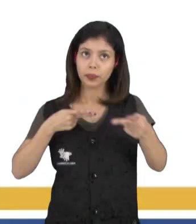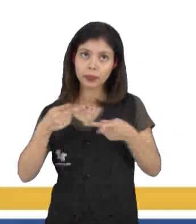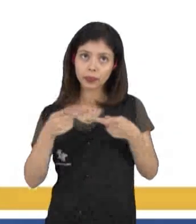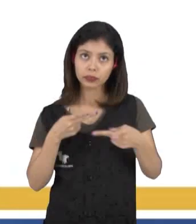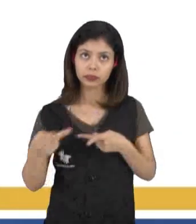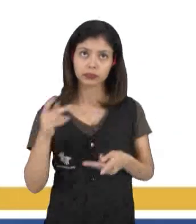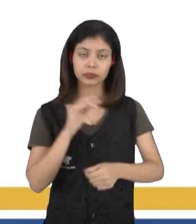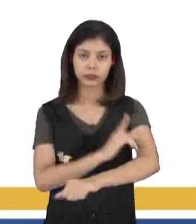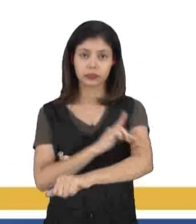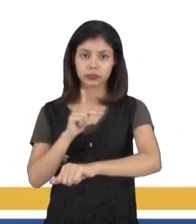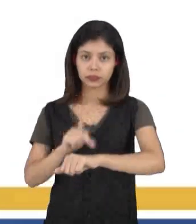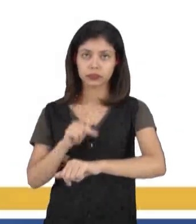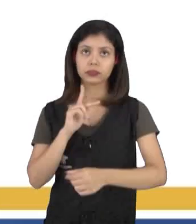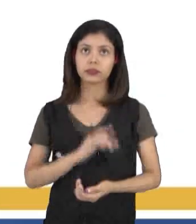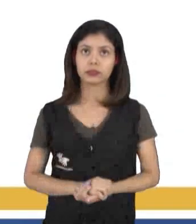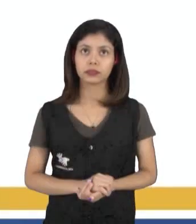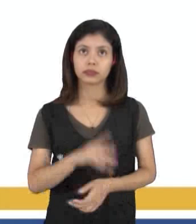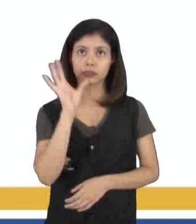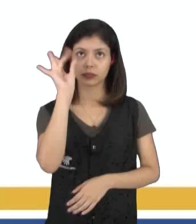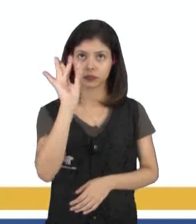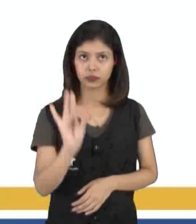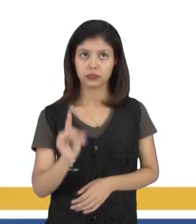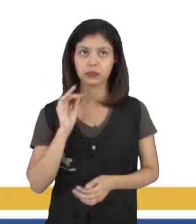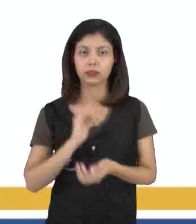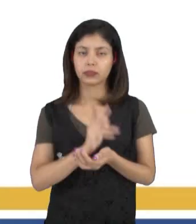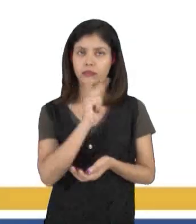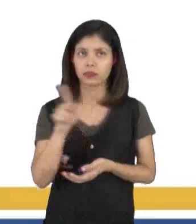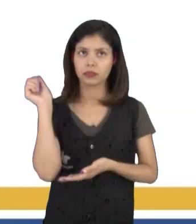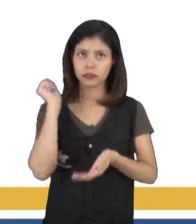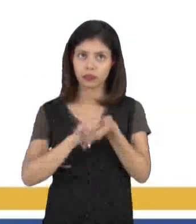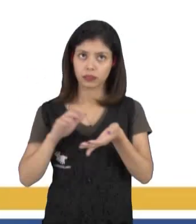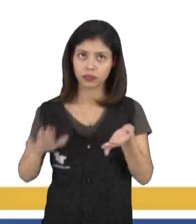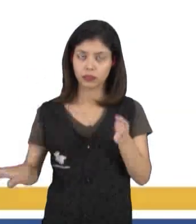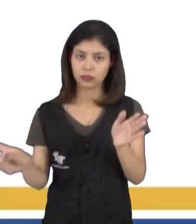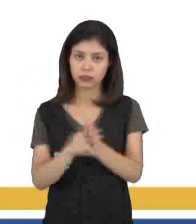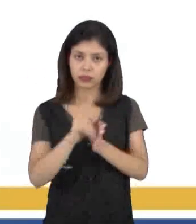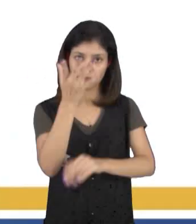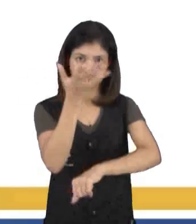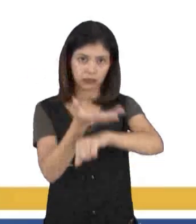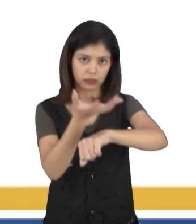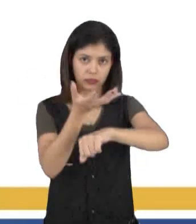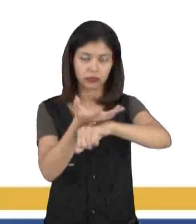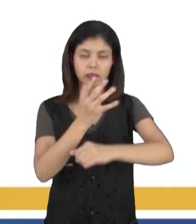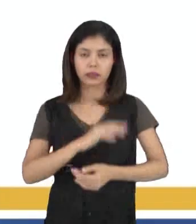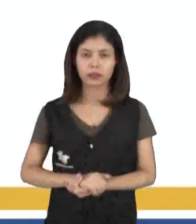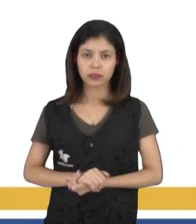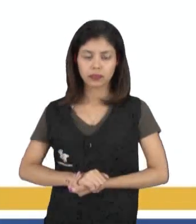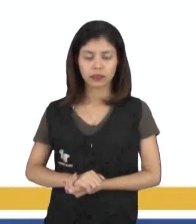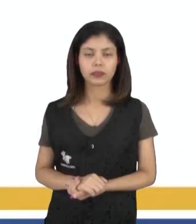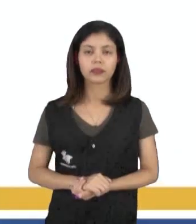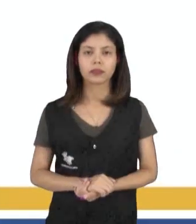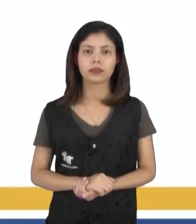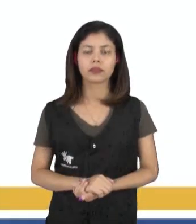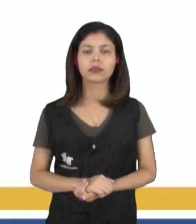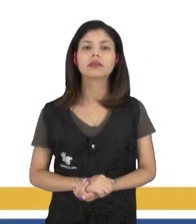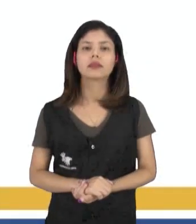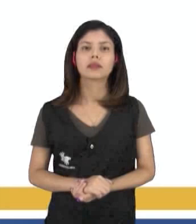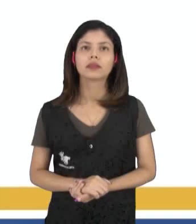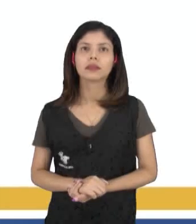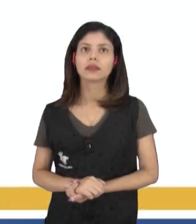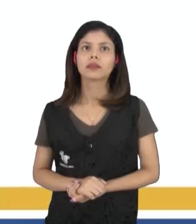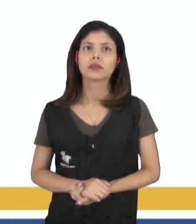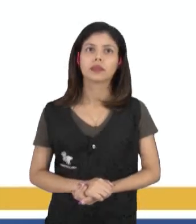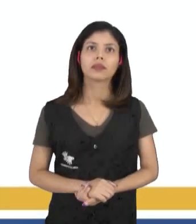Distribuídos os projetos pedagógicos, cada professor elaborou as atividades das suas disciplinas. Tá?